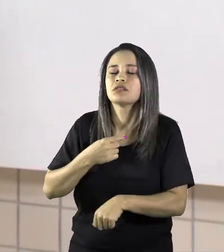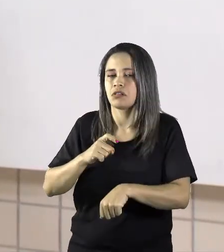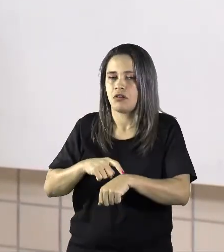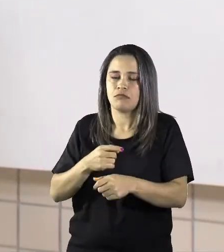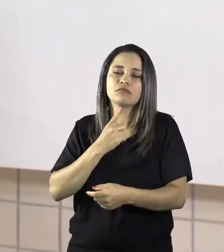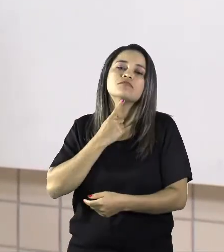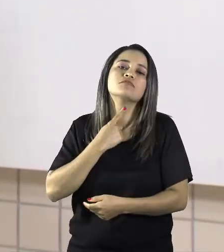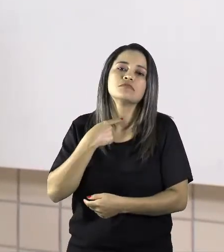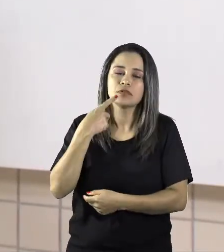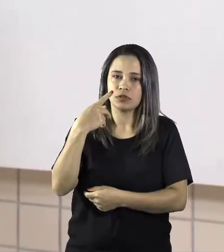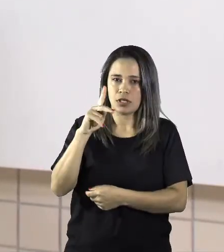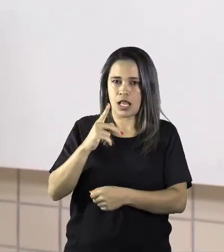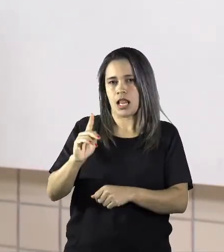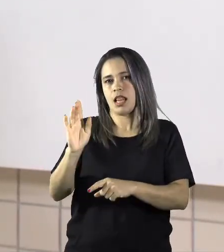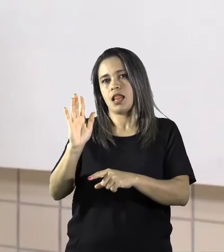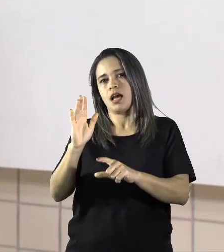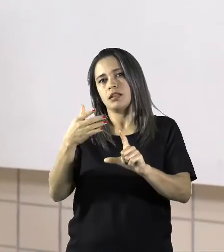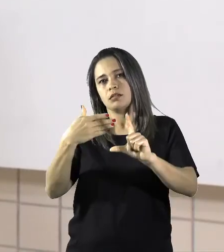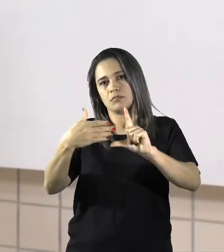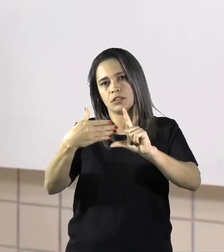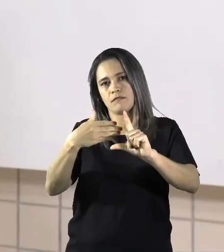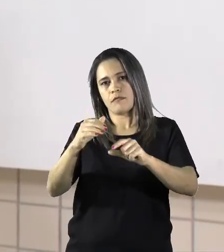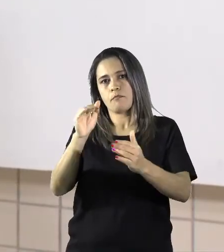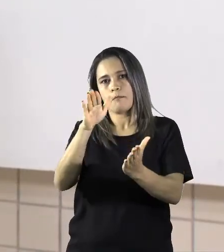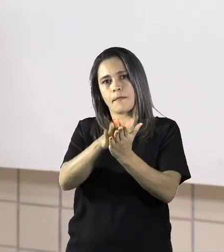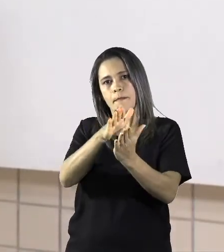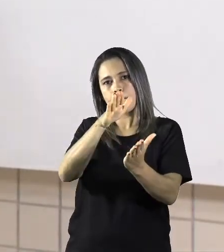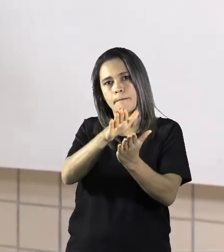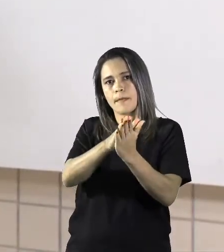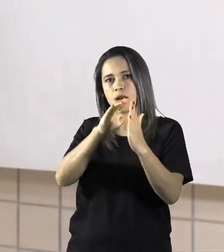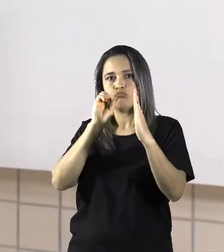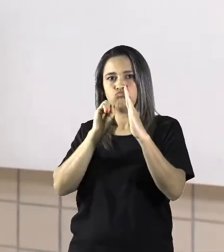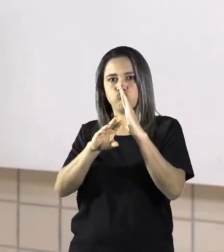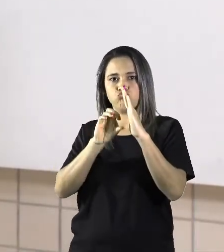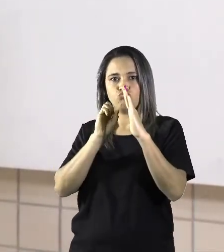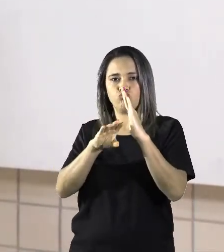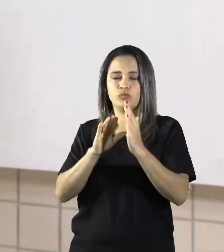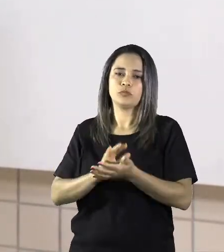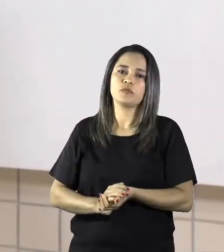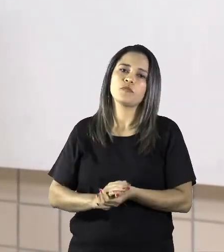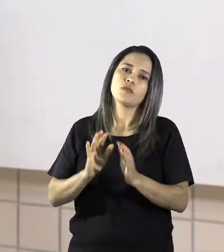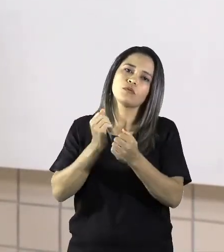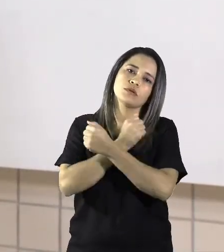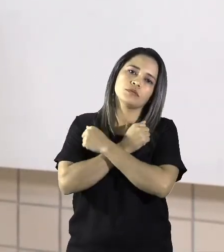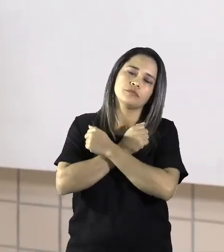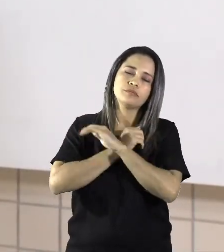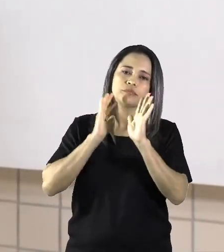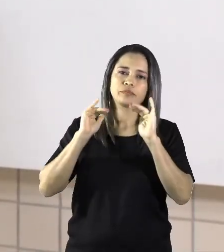plataforma Palmas Homeschool. Um grande abraço para vocês e até breve.